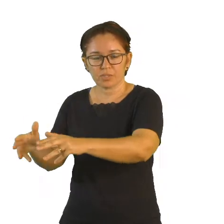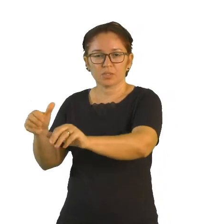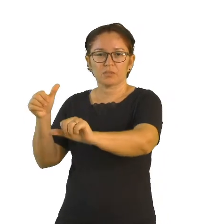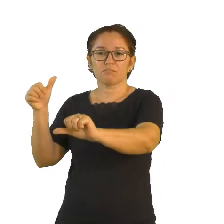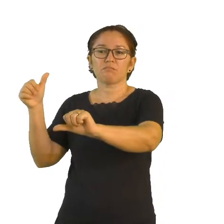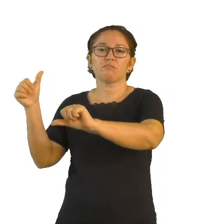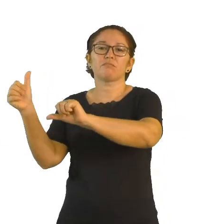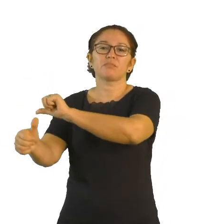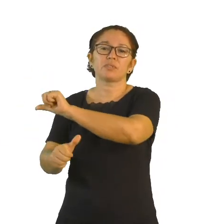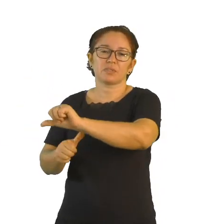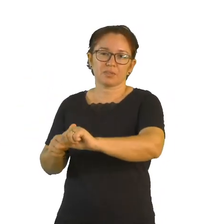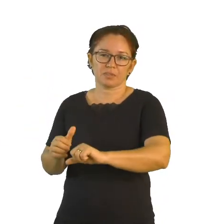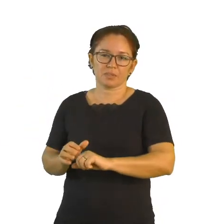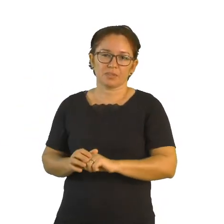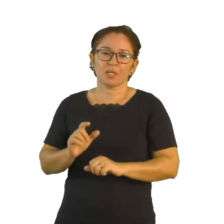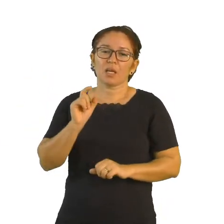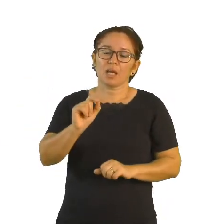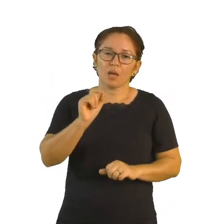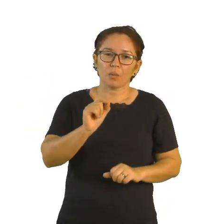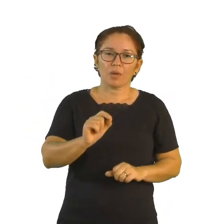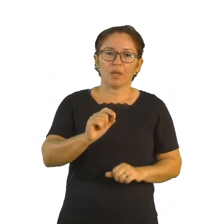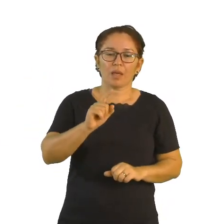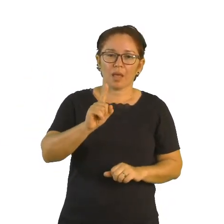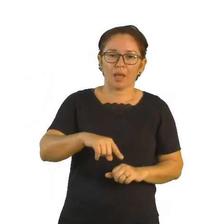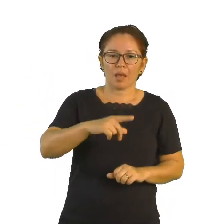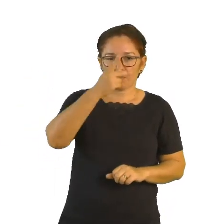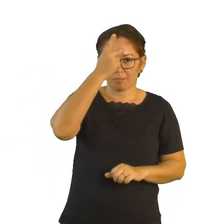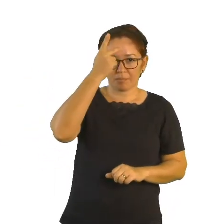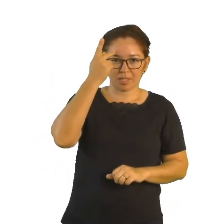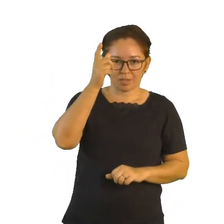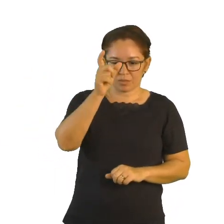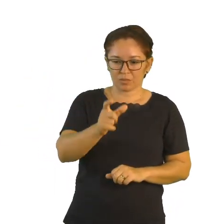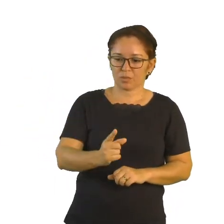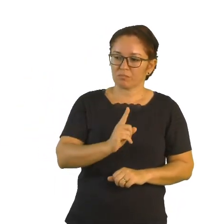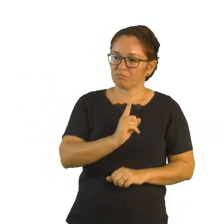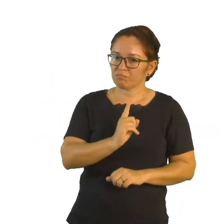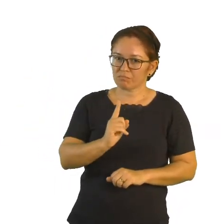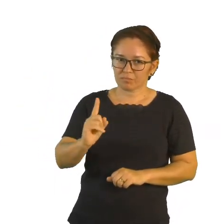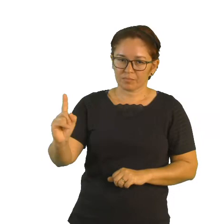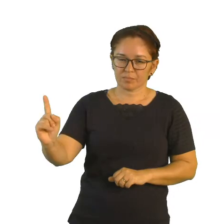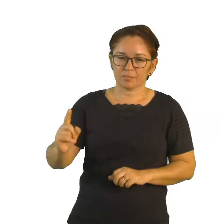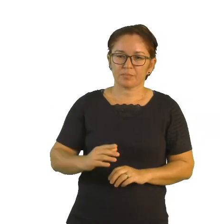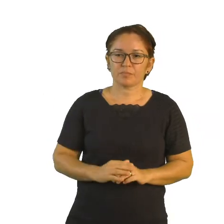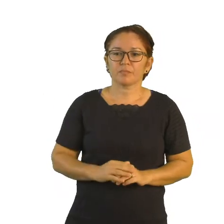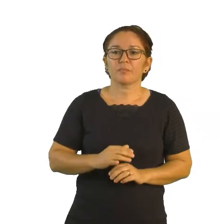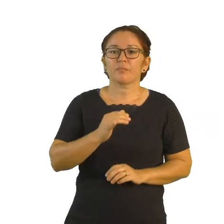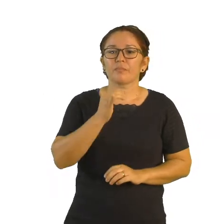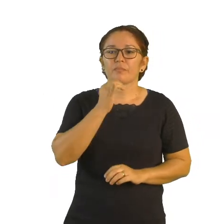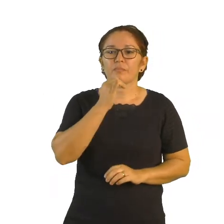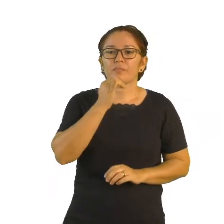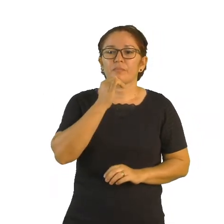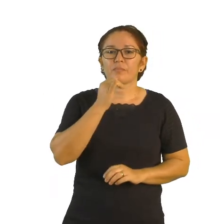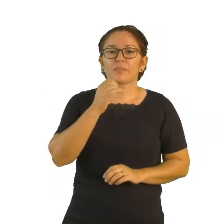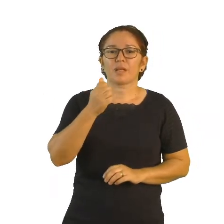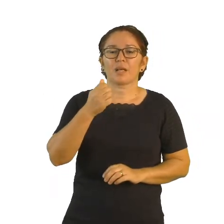de ação antrópica. Uai, professora, o que é ação antrópica?